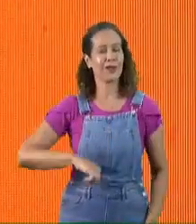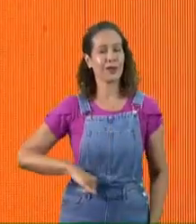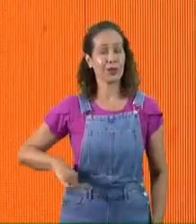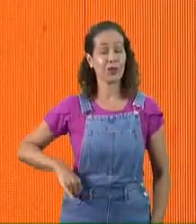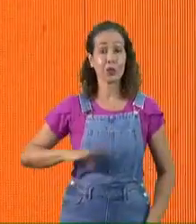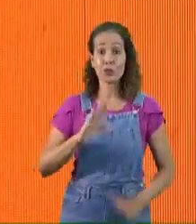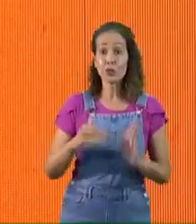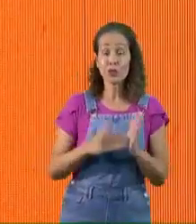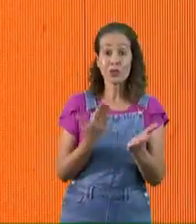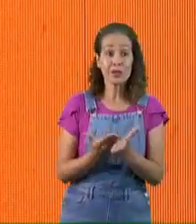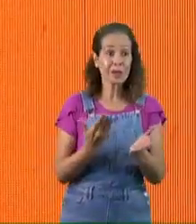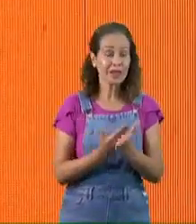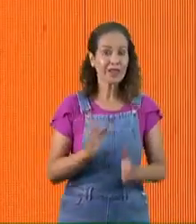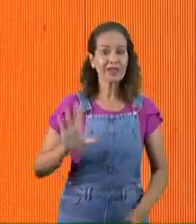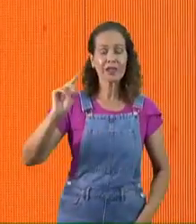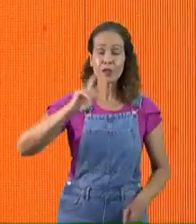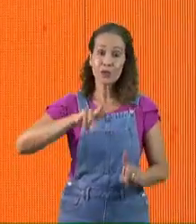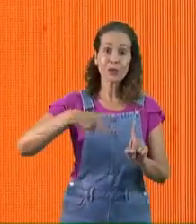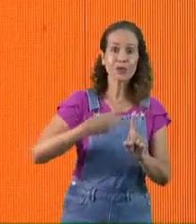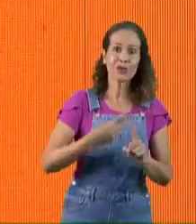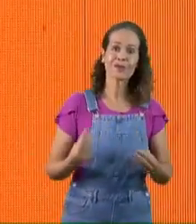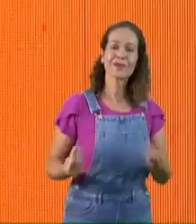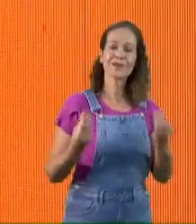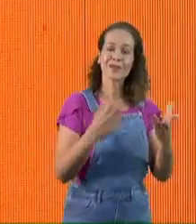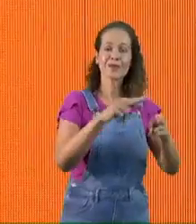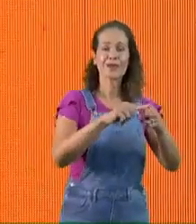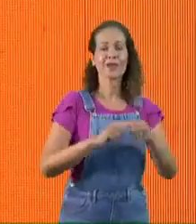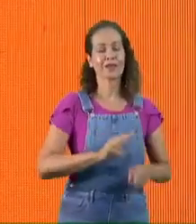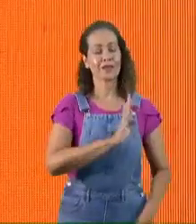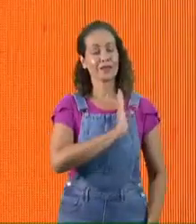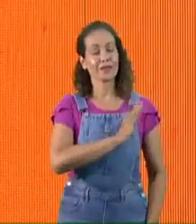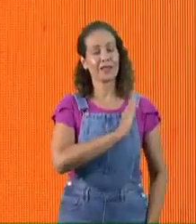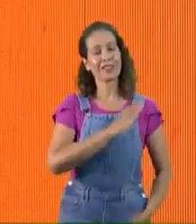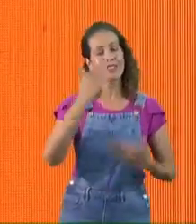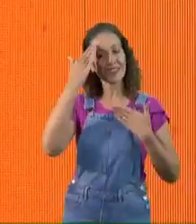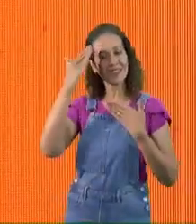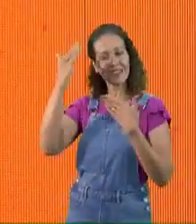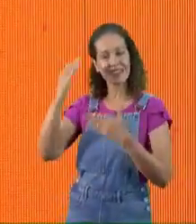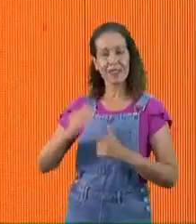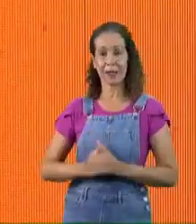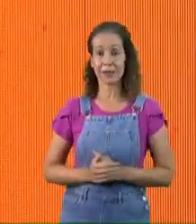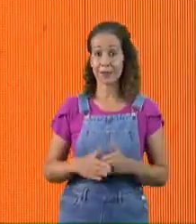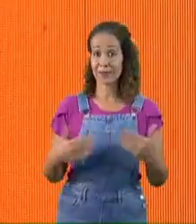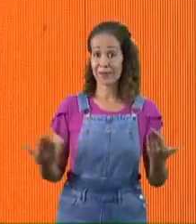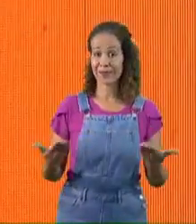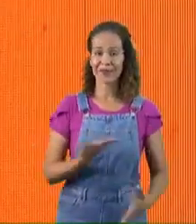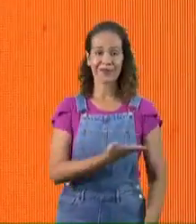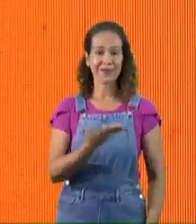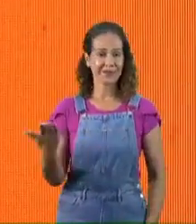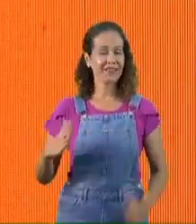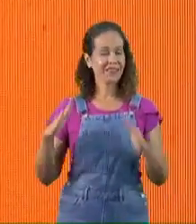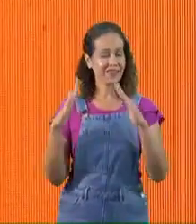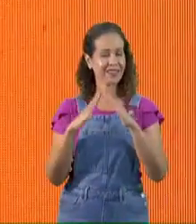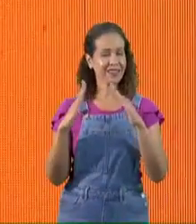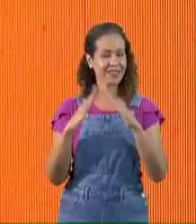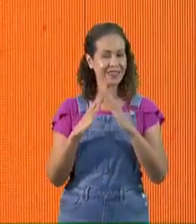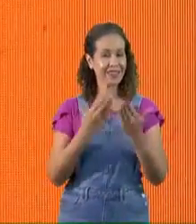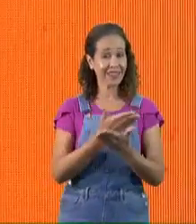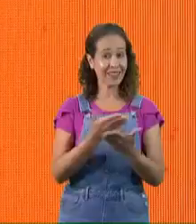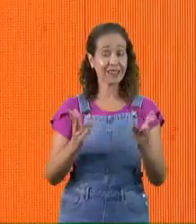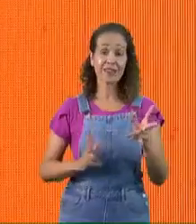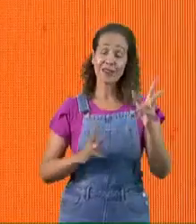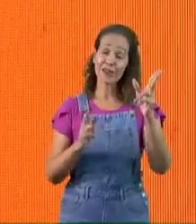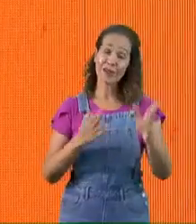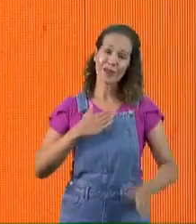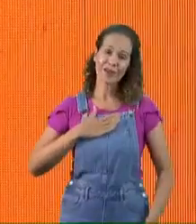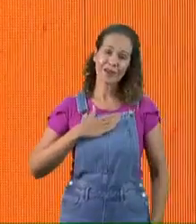perdido em dobro, né, por causa do coração grato de Jó. Então, que você aí de casa, assim como eu, nós possamos